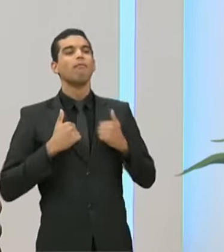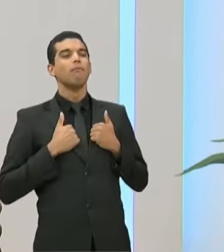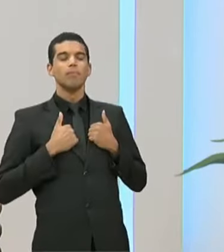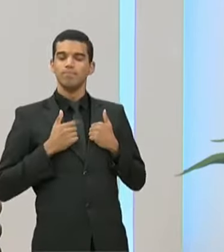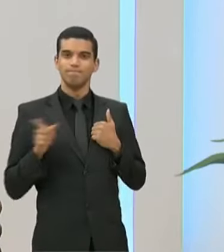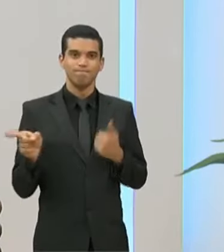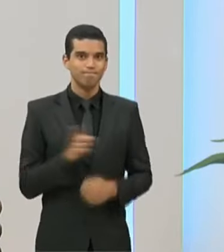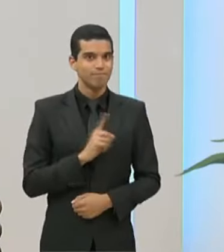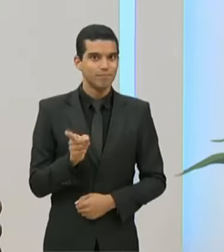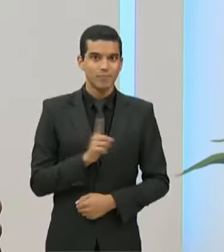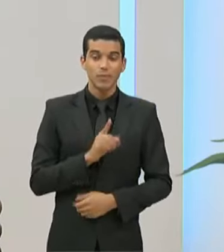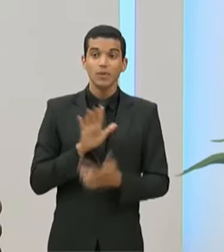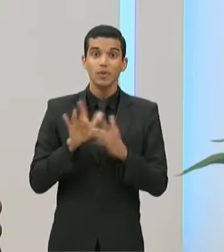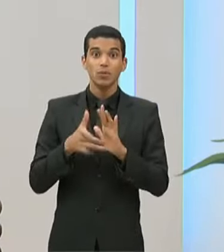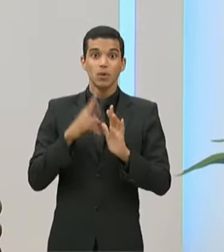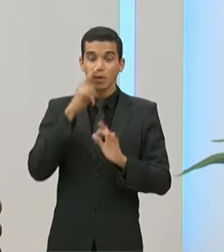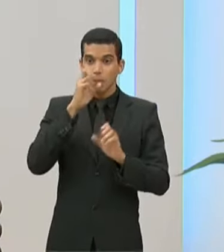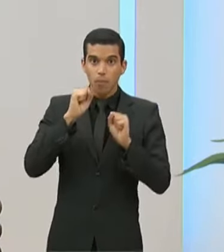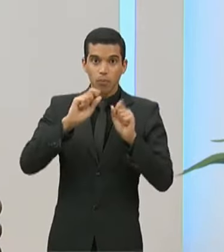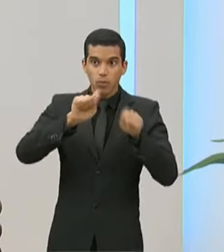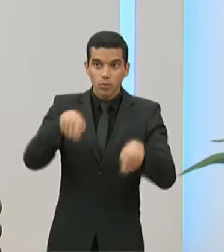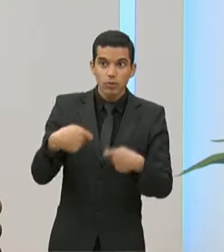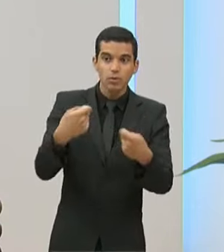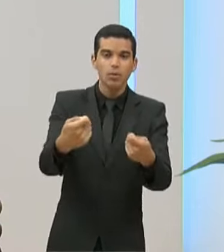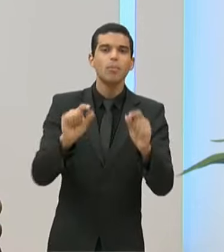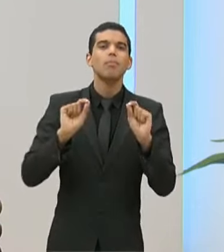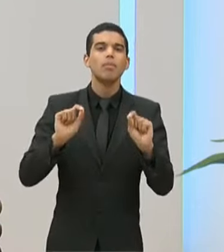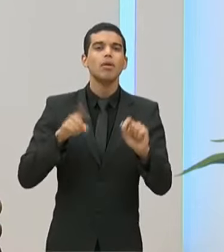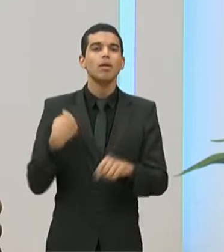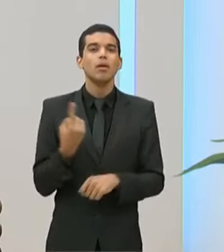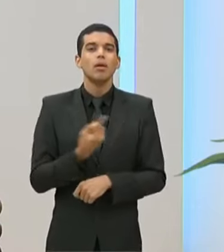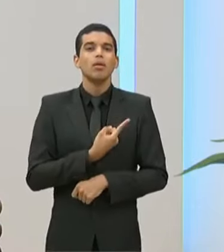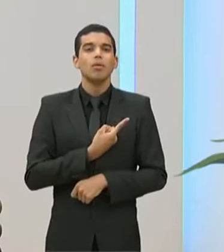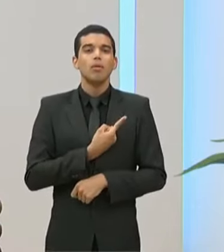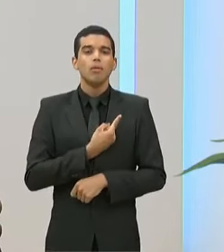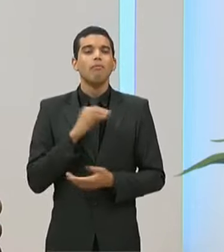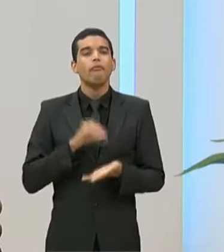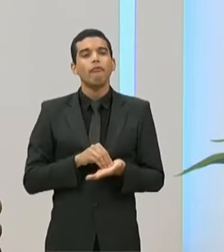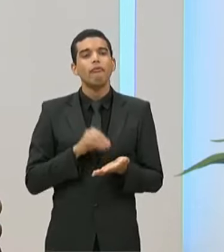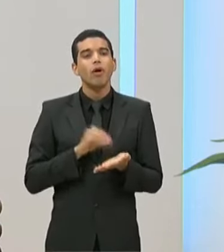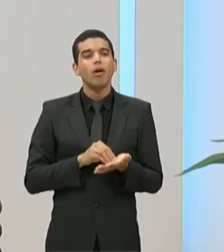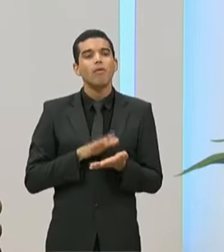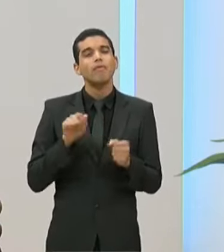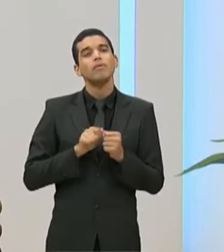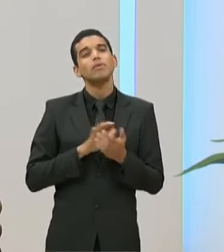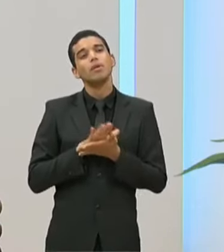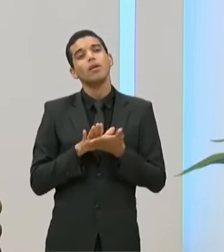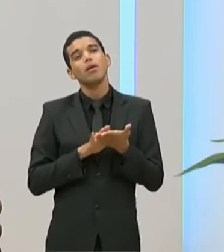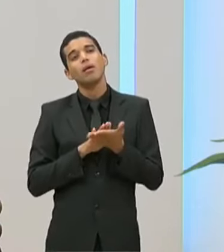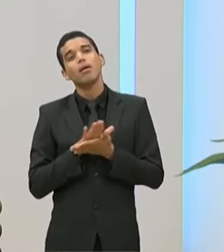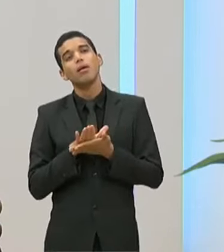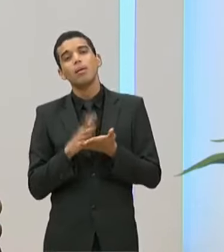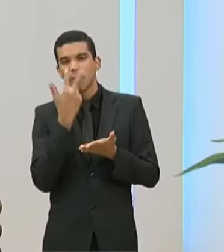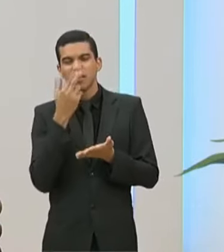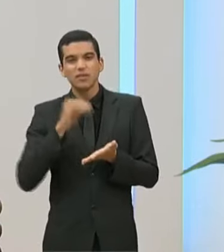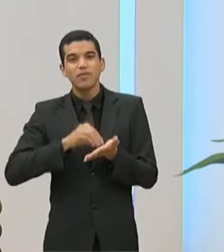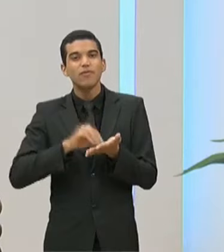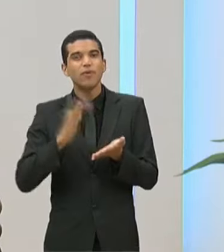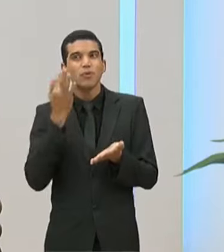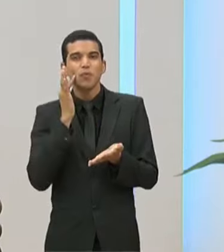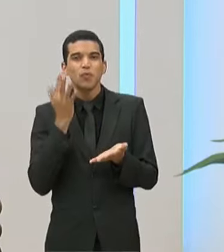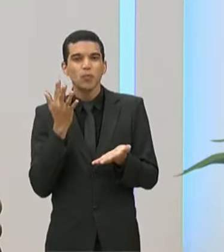Não. Para ficarmos infrutíferos? Também não. Para que,